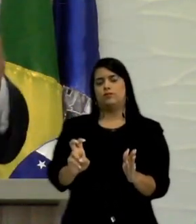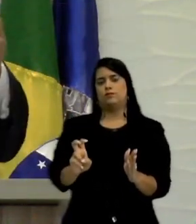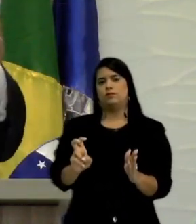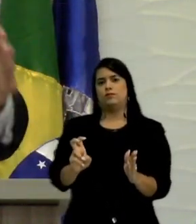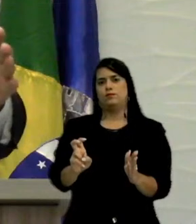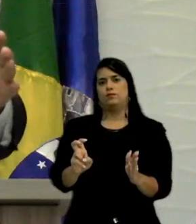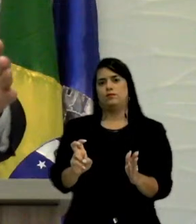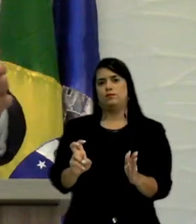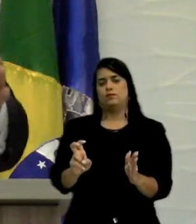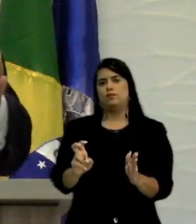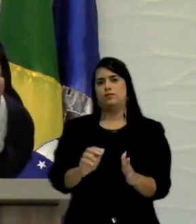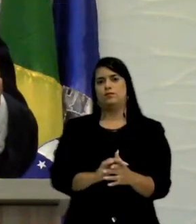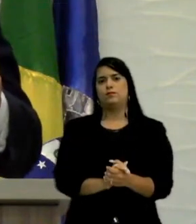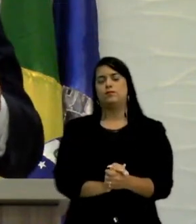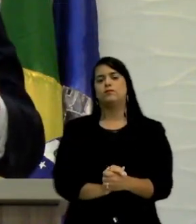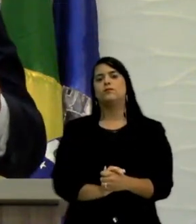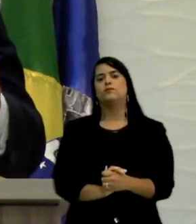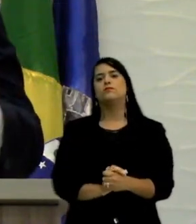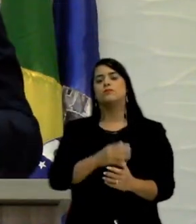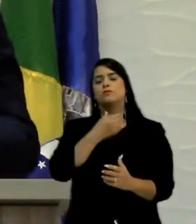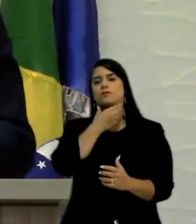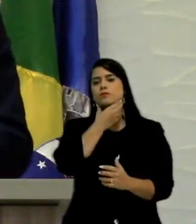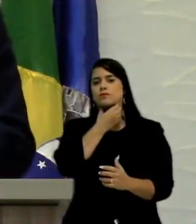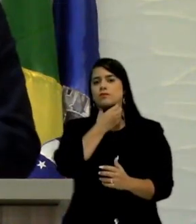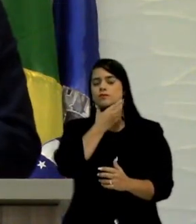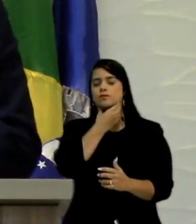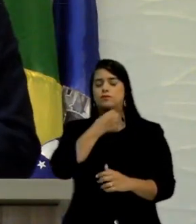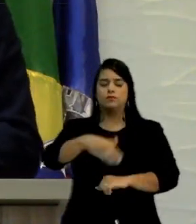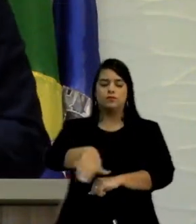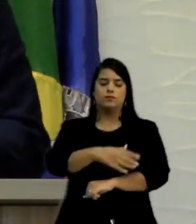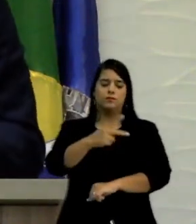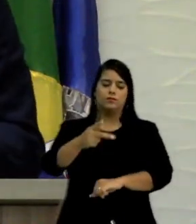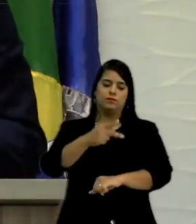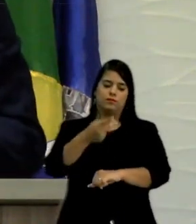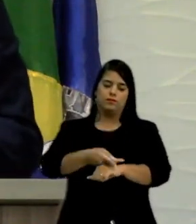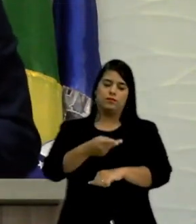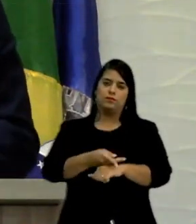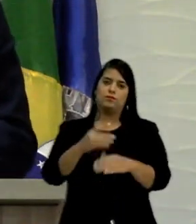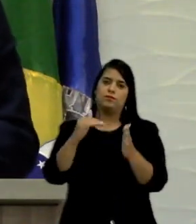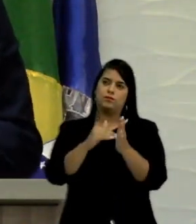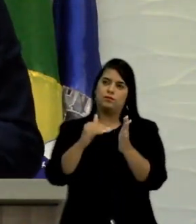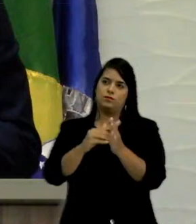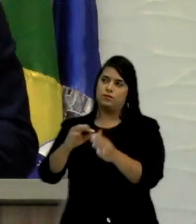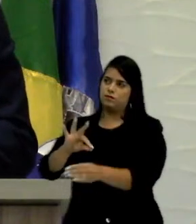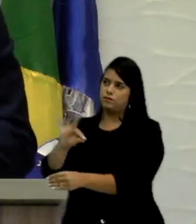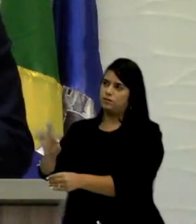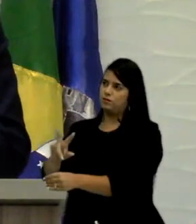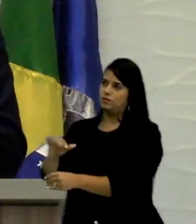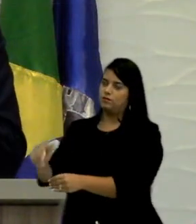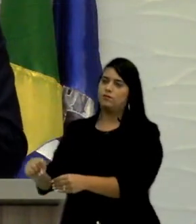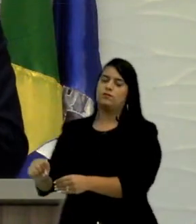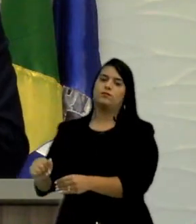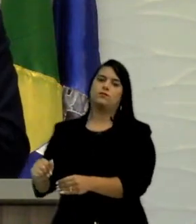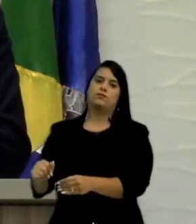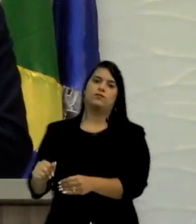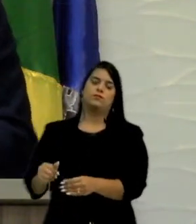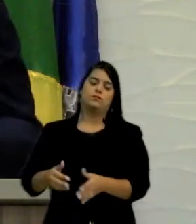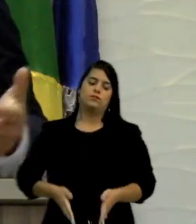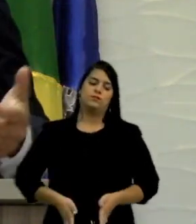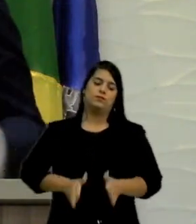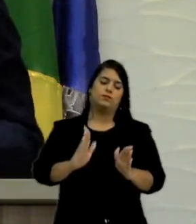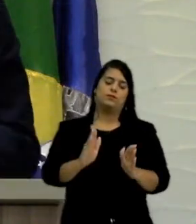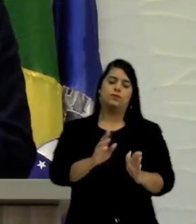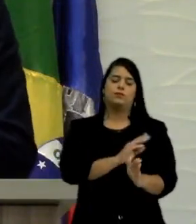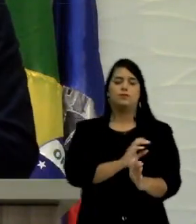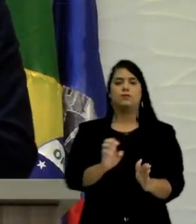liga ali de Sivuca, na Rua da Pedra, até a Vila do Espírito Santo, chegando à Cachoeirinha, essa a via estadual. E a Rota